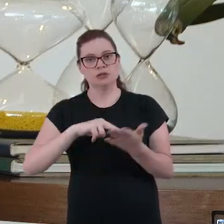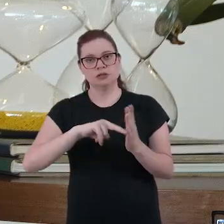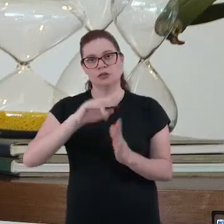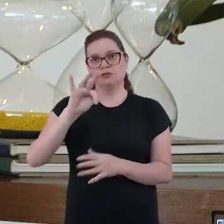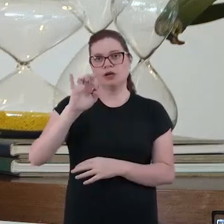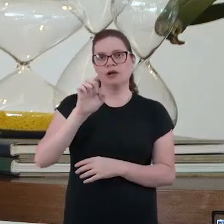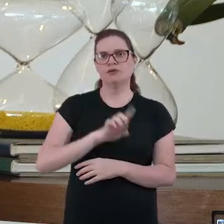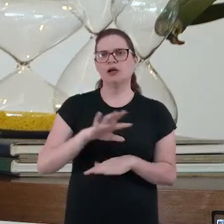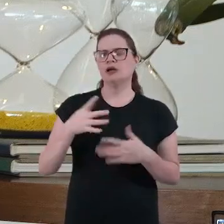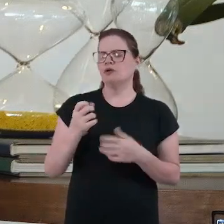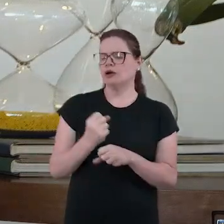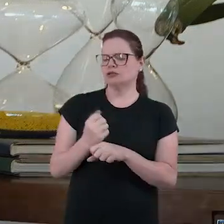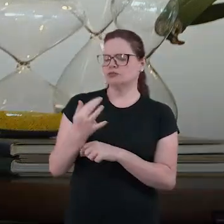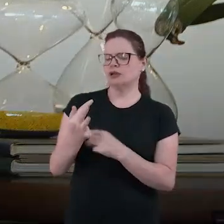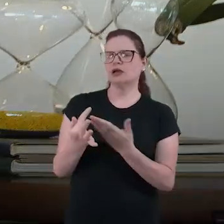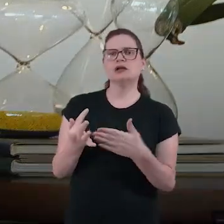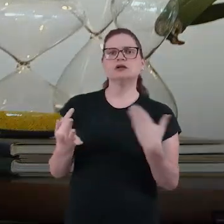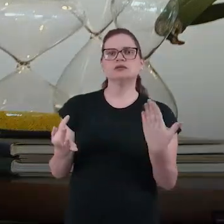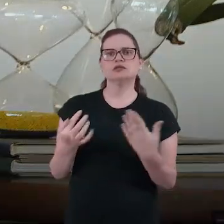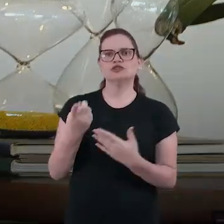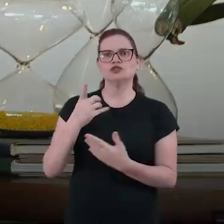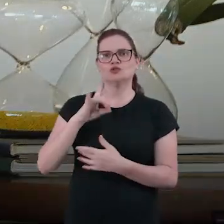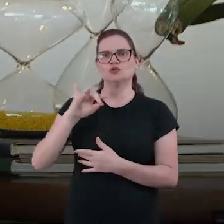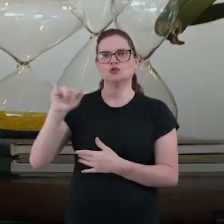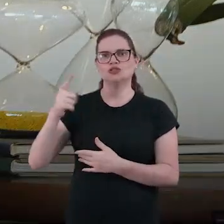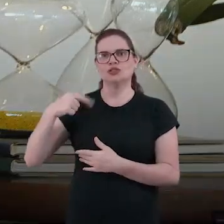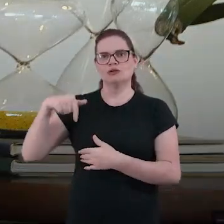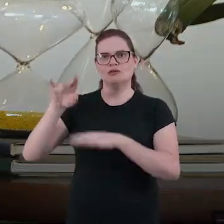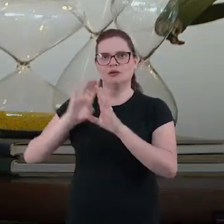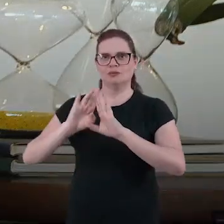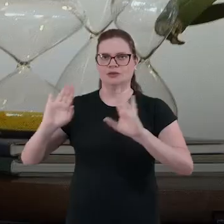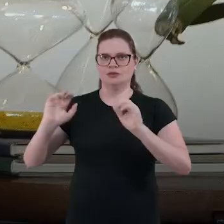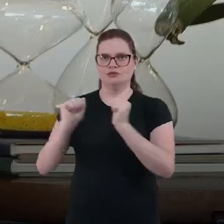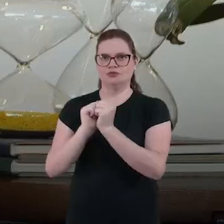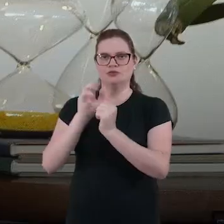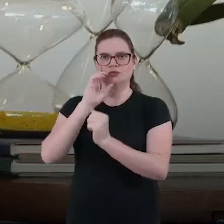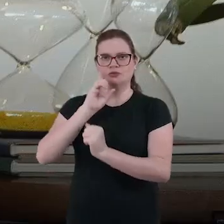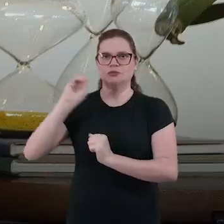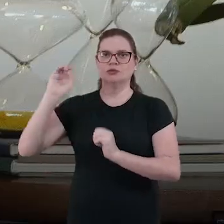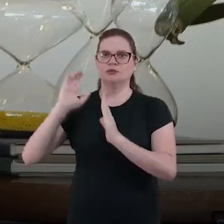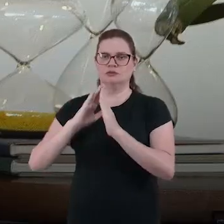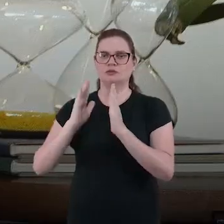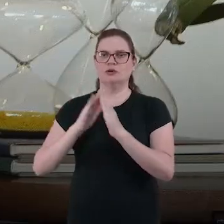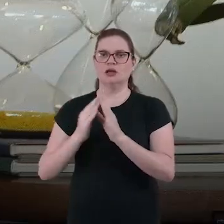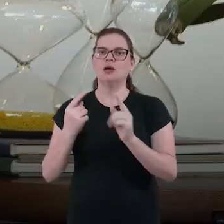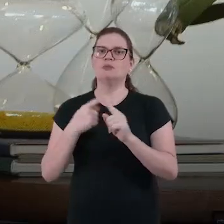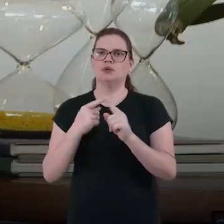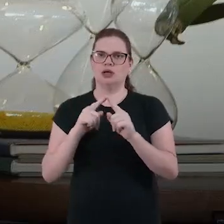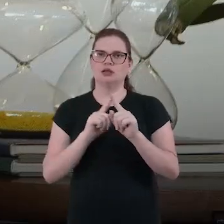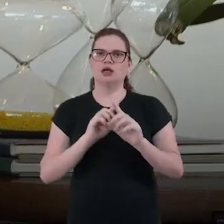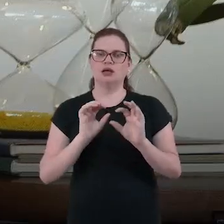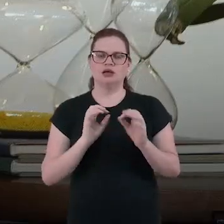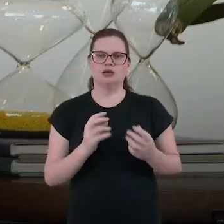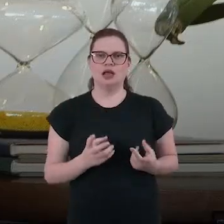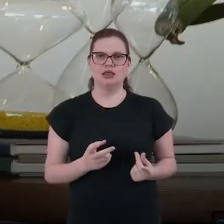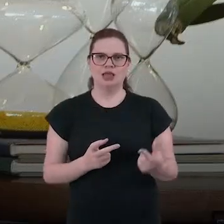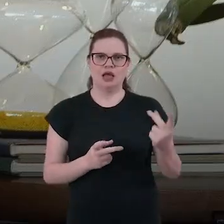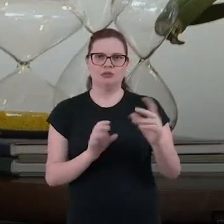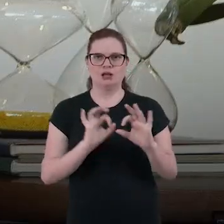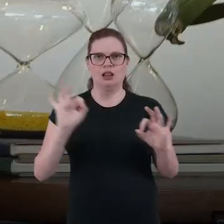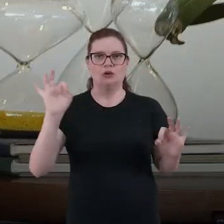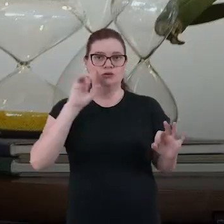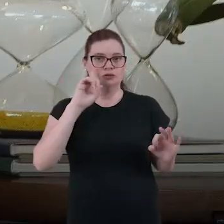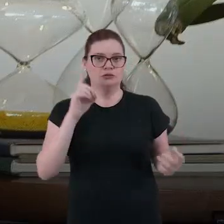fé, em qual esperança? A esperança de uma eternidade com Deus, porque há uma eternidade também sem Deus. Nós encerramos